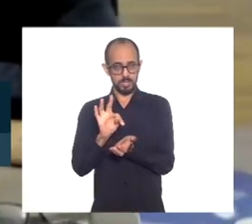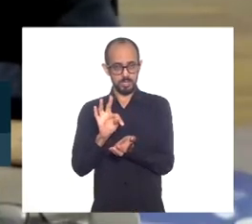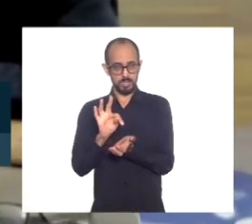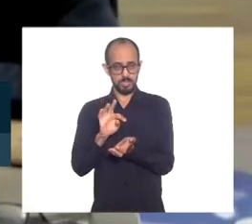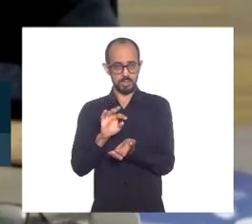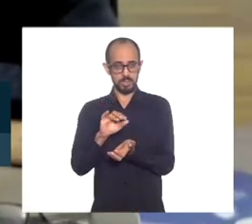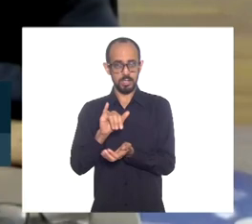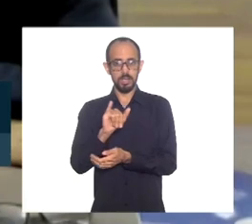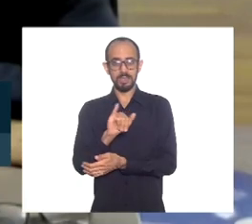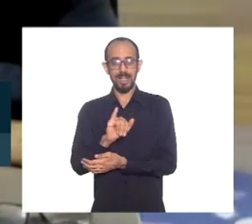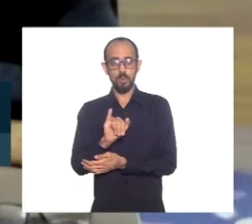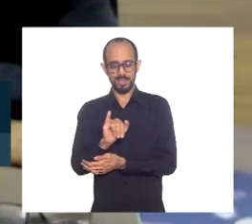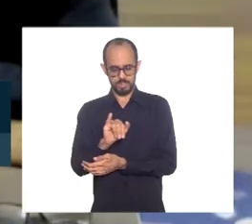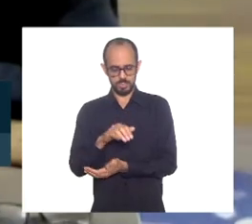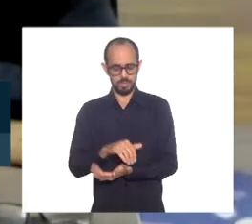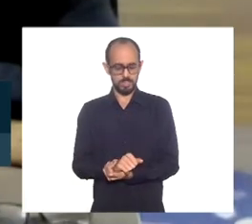empresa